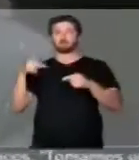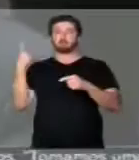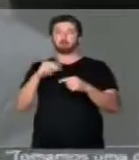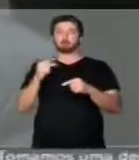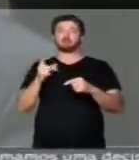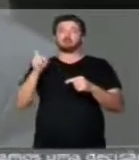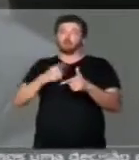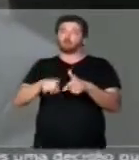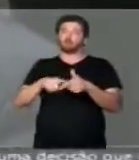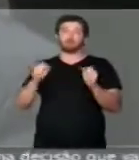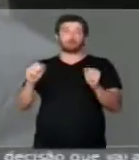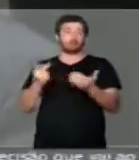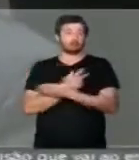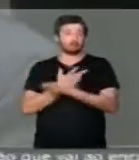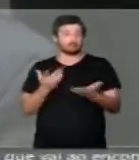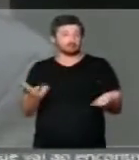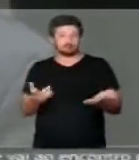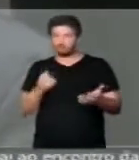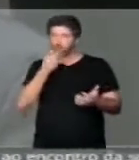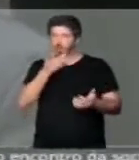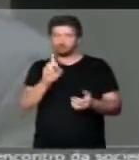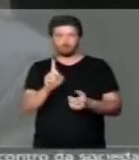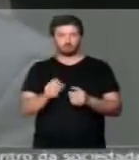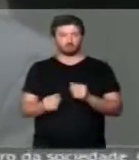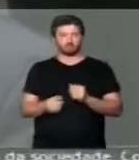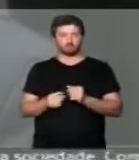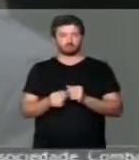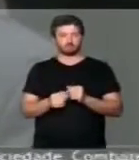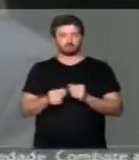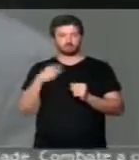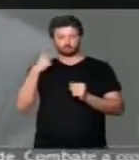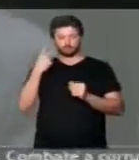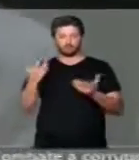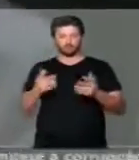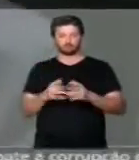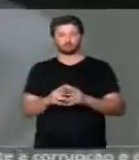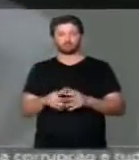acaba sendo uma consequência. Isso não é bom para a Câmara. Ok, registrado.